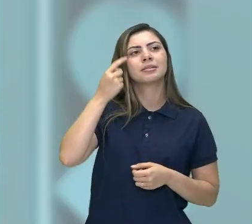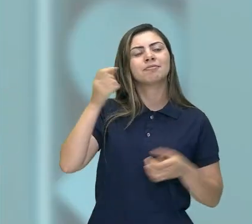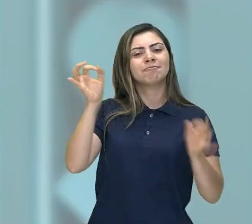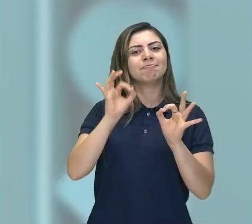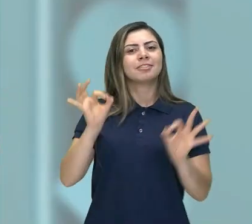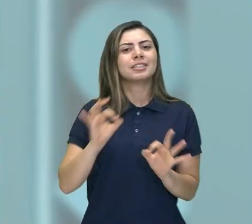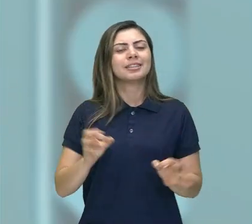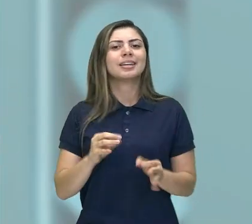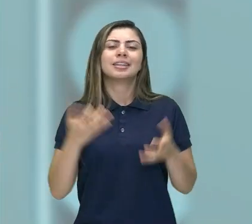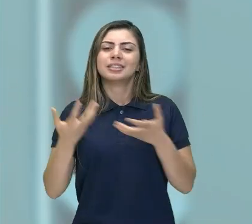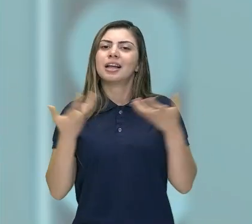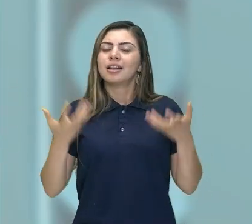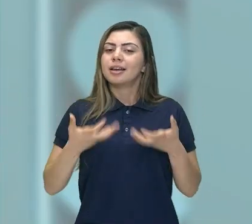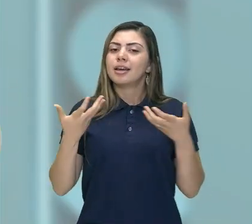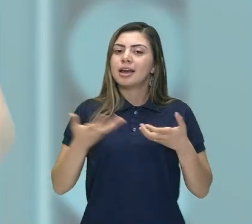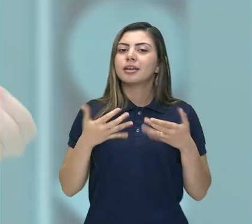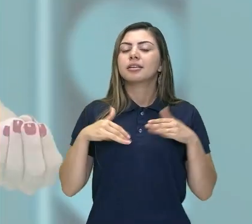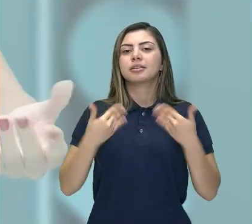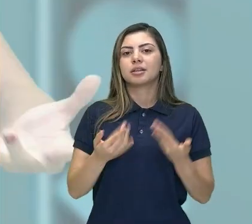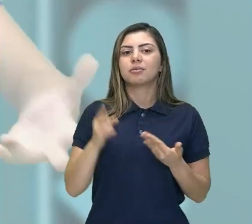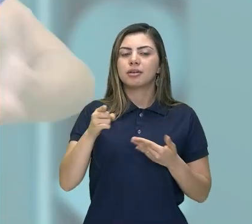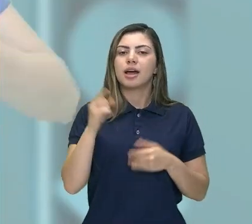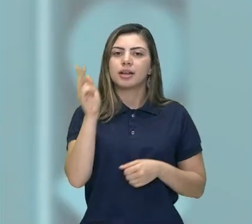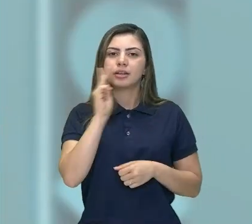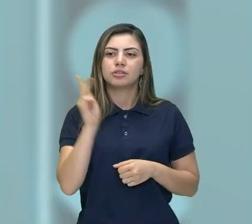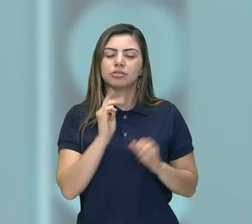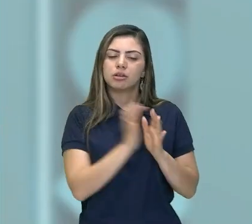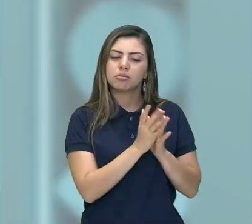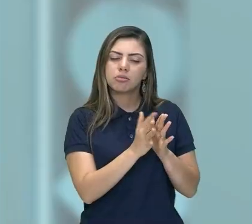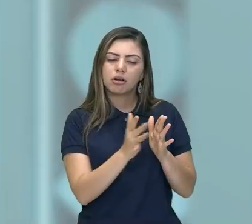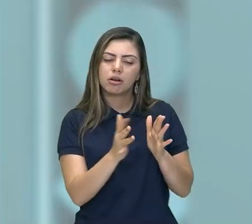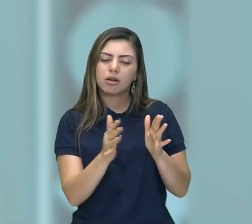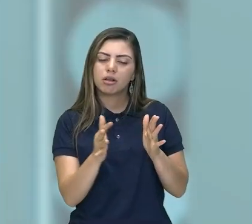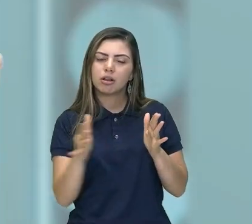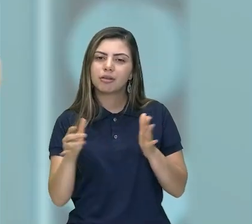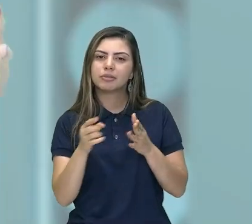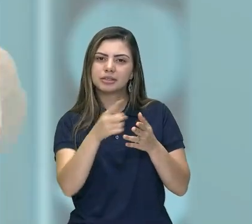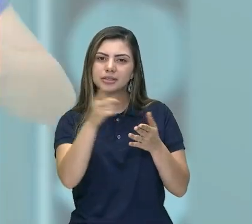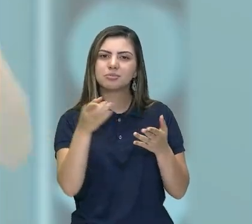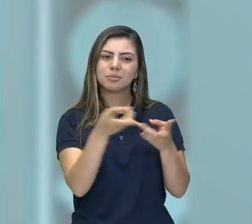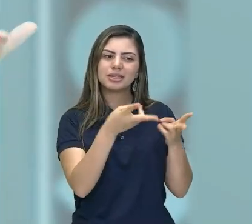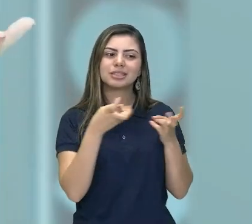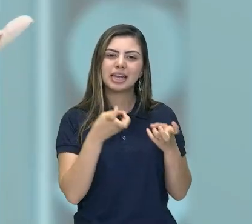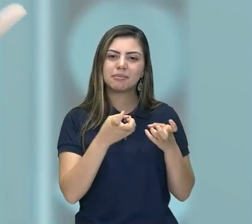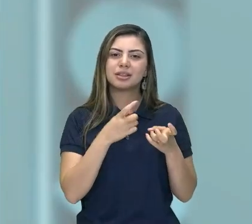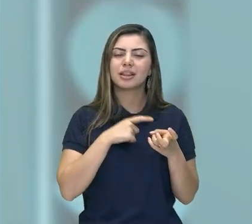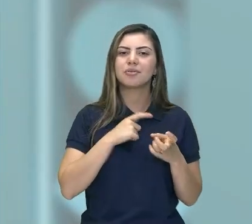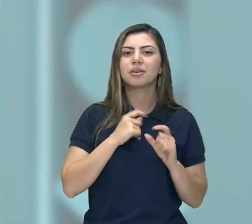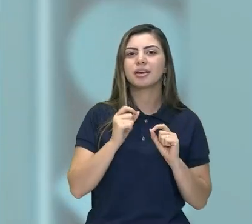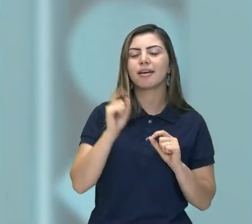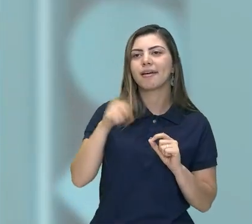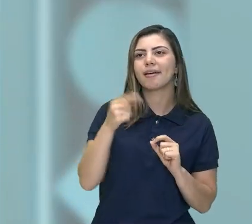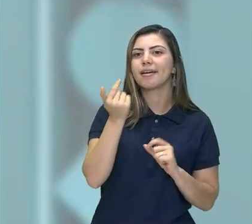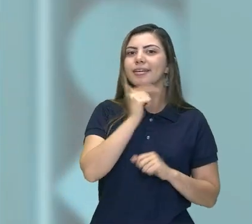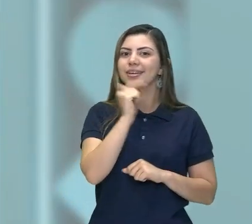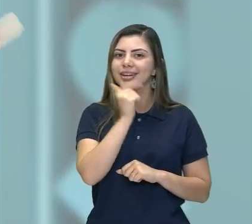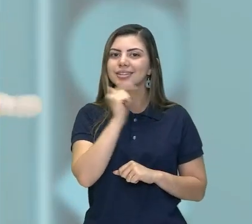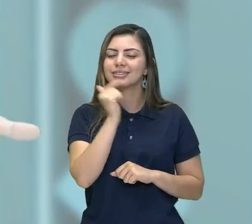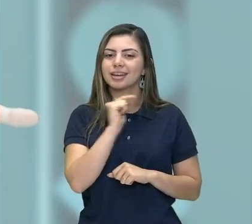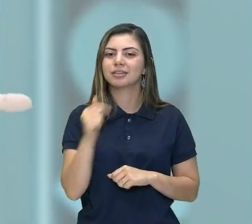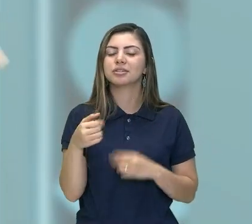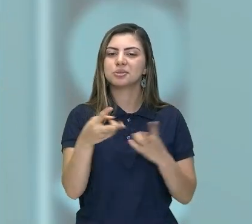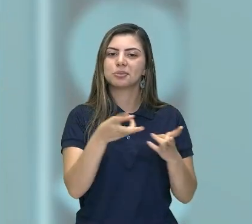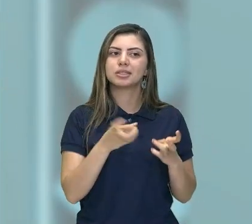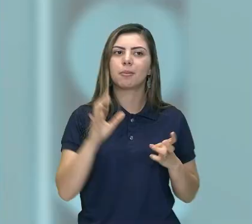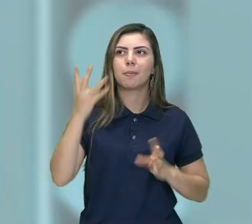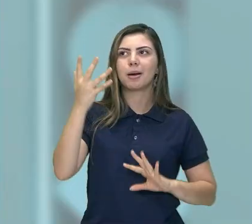Inclusive, durante o percurso da obra, você percebe que eles tratam essas questões de uma forma engraçada. Tanto que a gente vai perceber depois